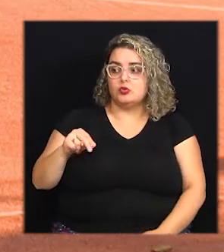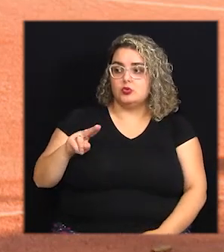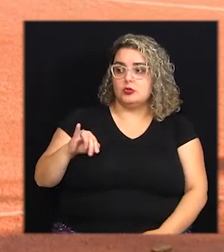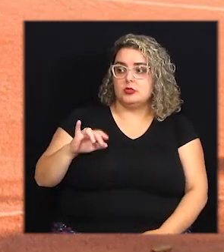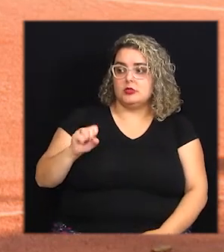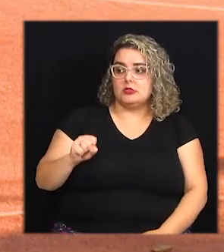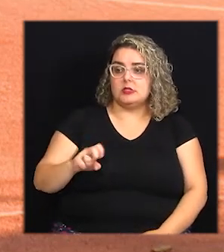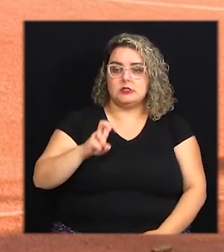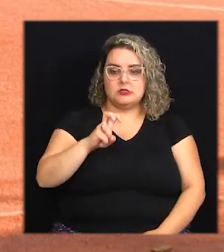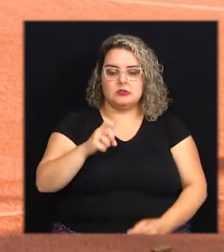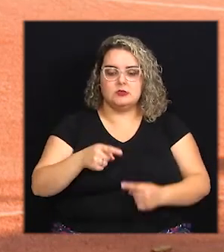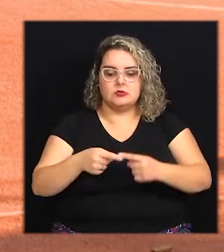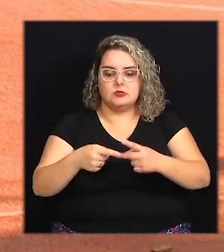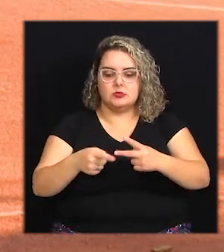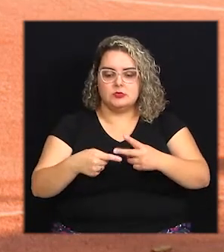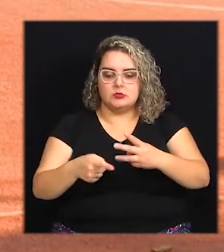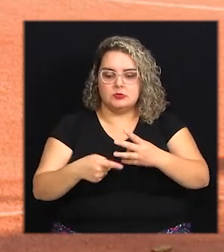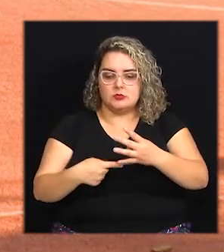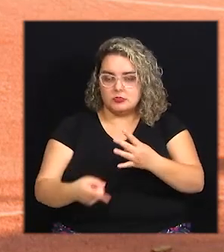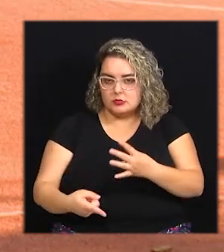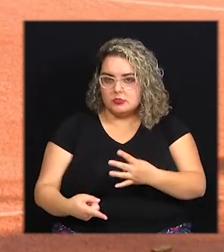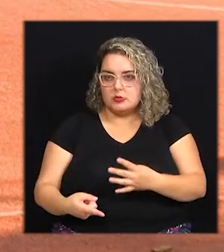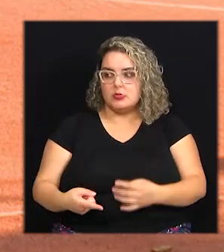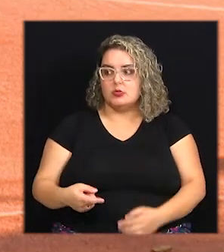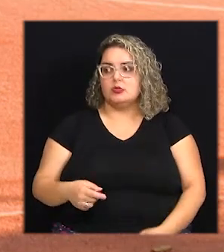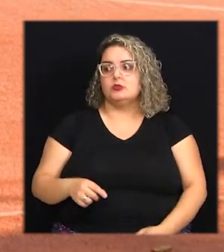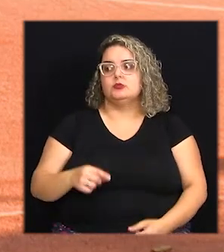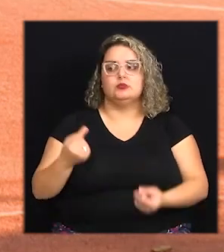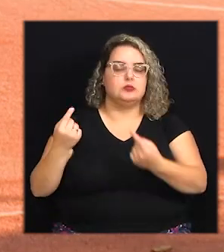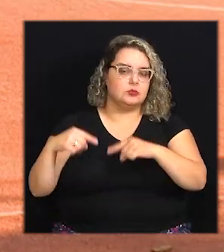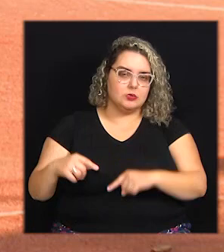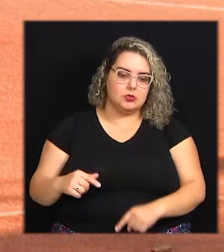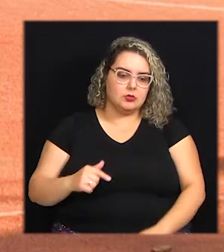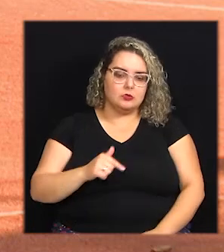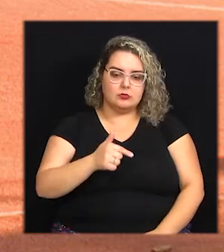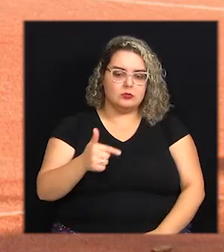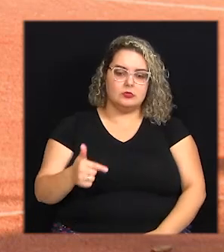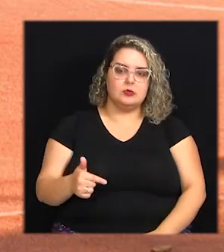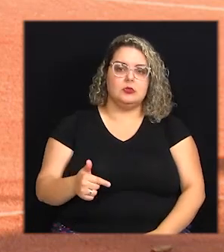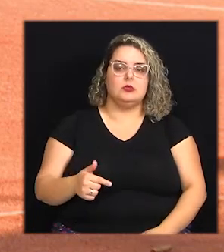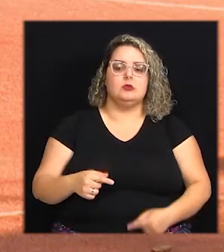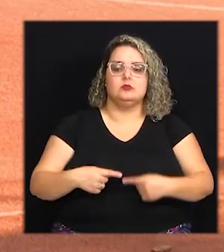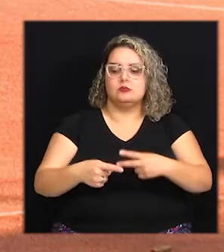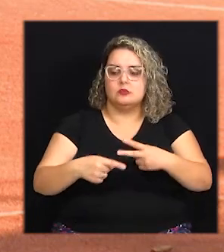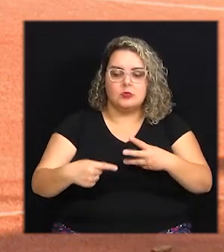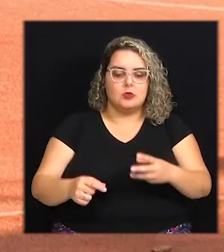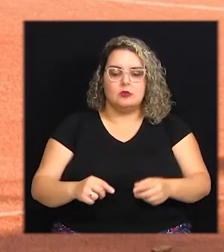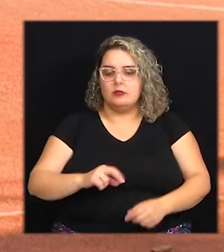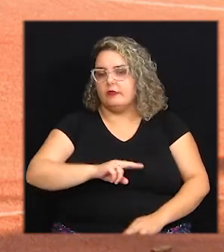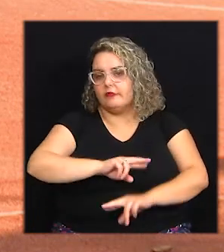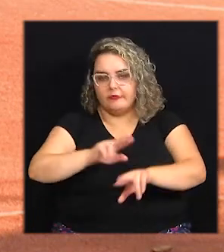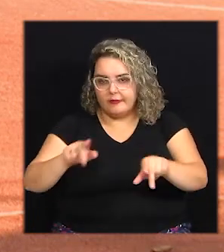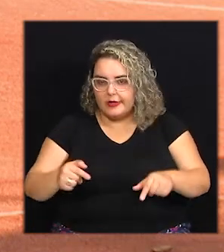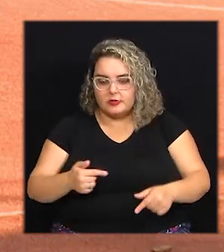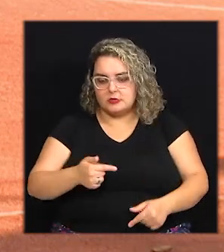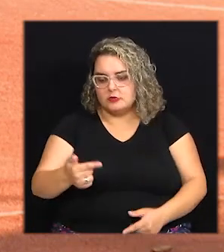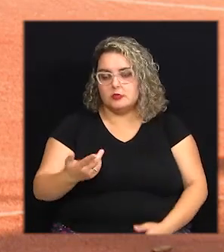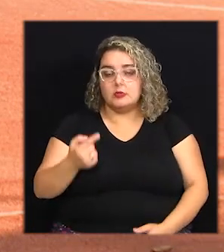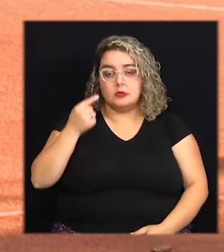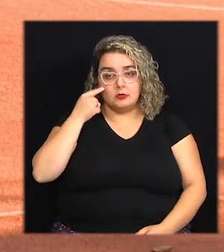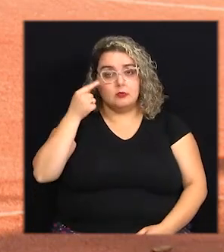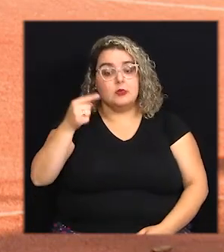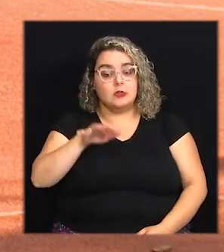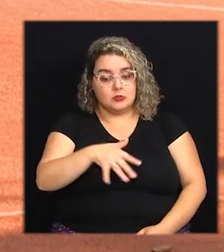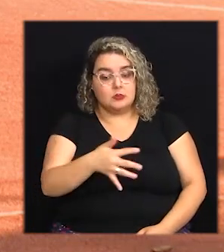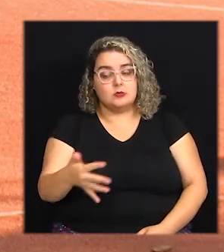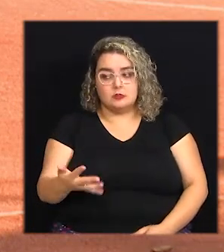5 torneios. Eu fiquei 5 semanas direto jogando. Tá. E não é todo lugar que tem vários torneios seguidos assim, na semana. Então você tem que pensar